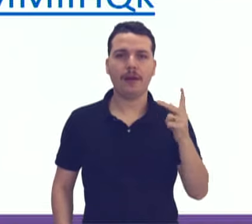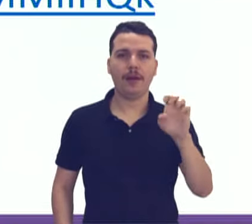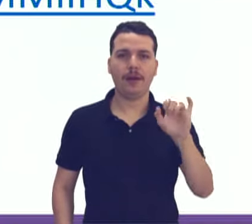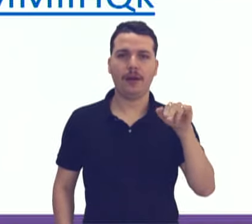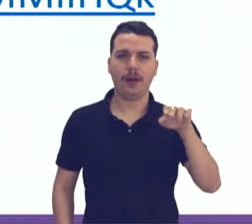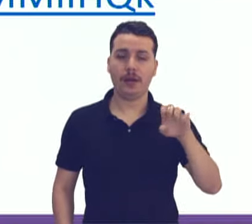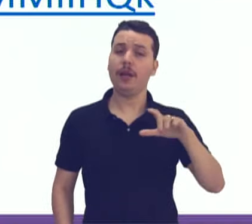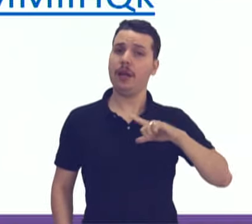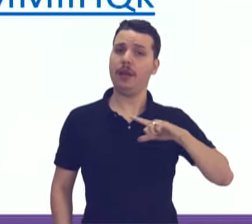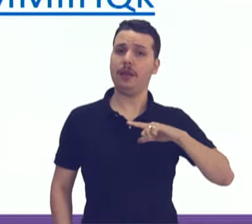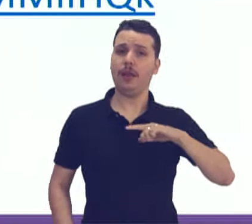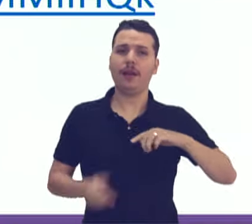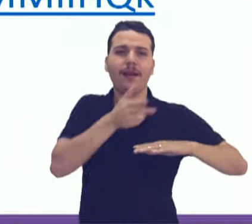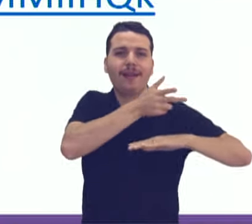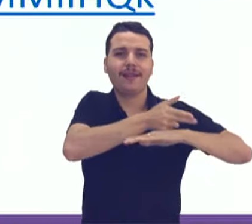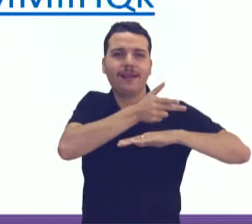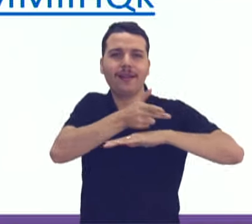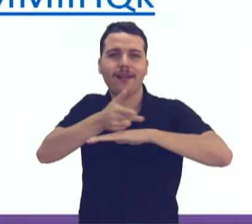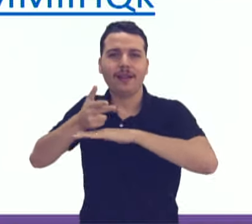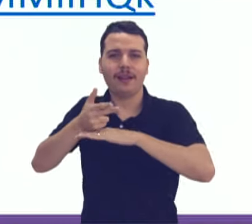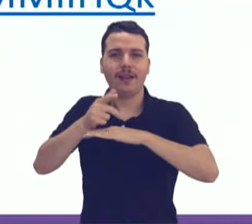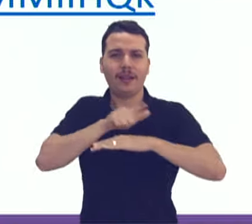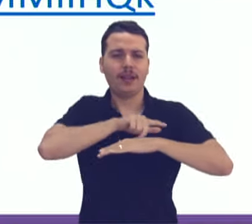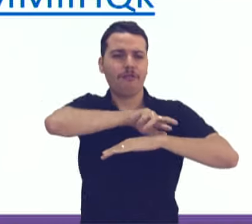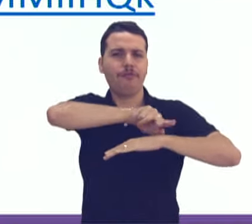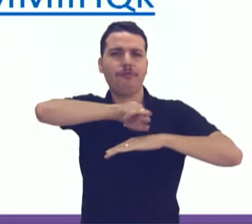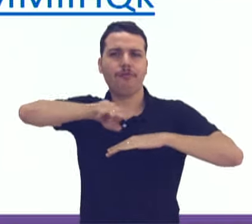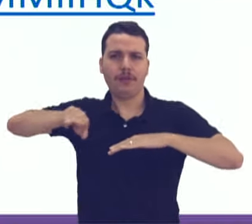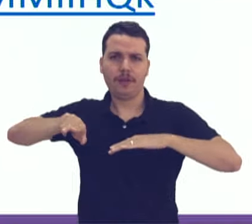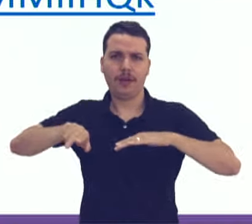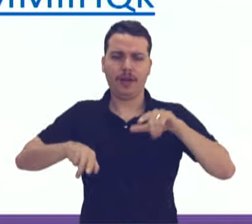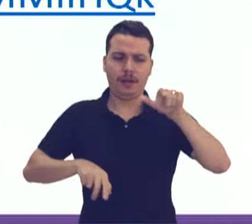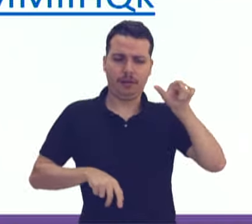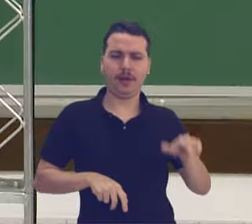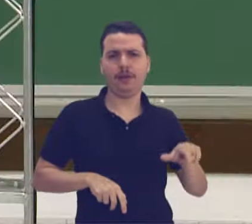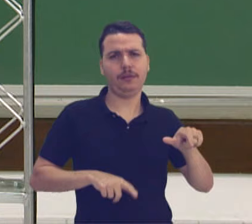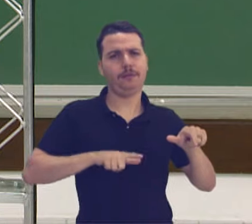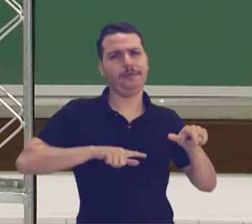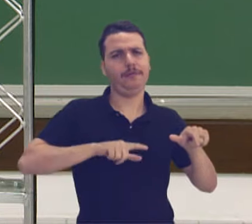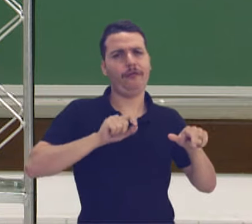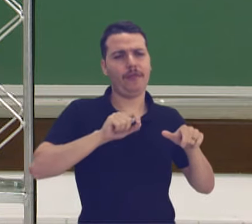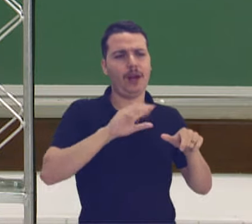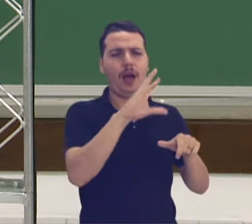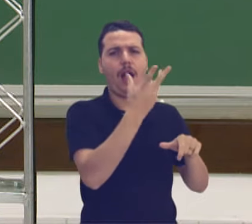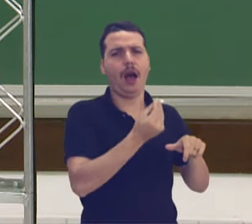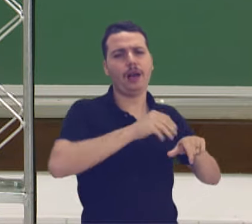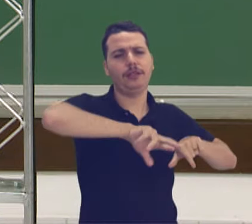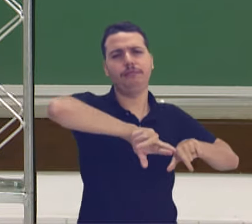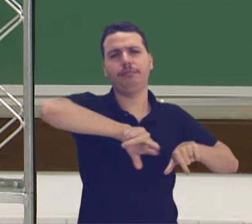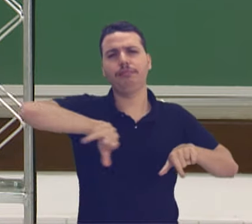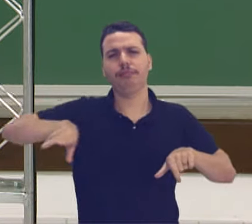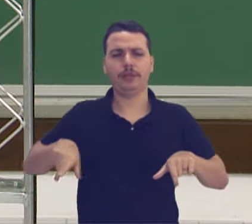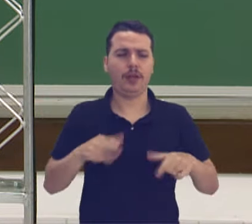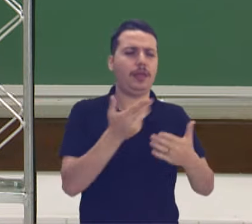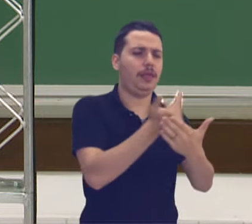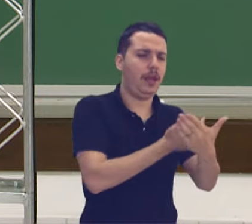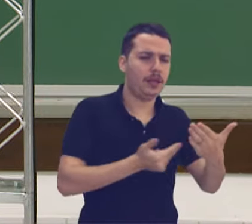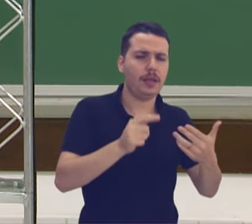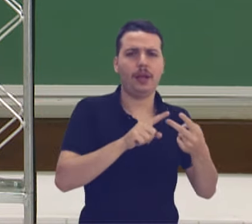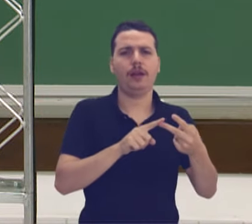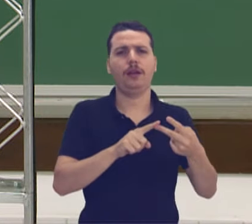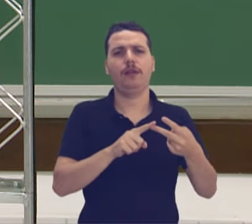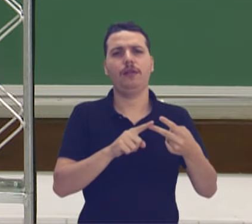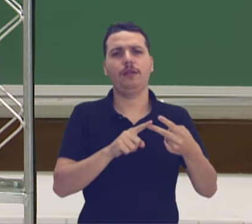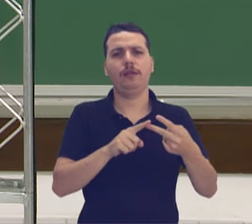canal na verdade é bem interessante na verdade porque ele é um multiartista né ele desenha ele pinta ele